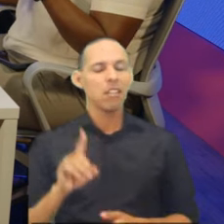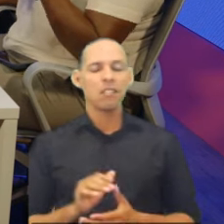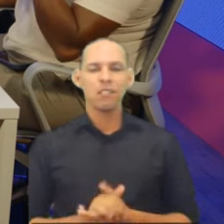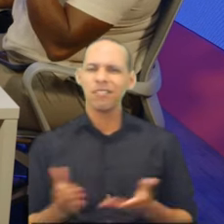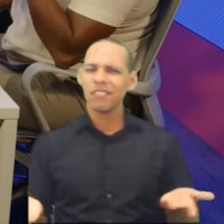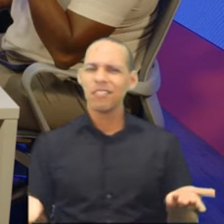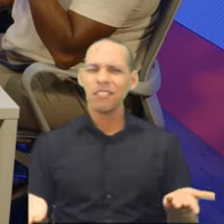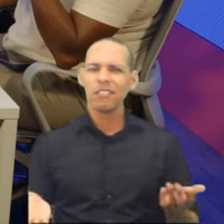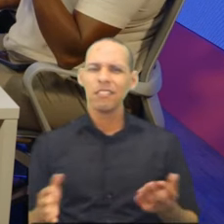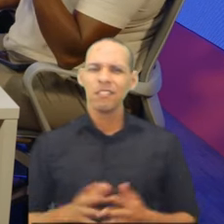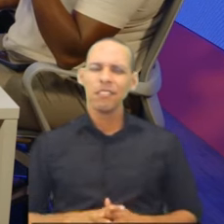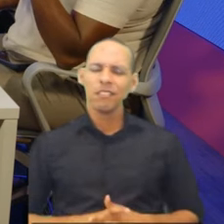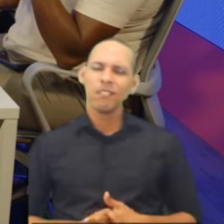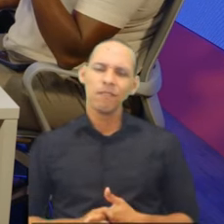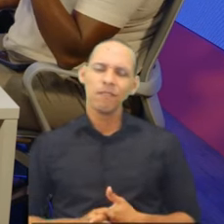português talvez